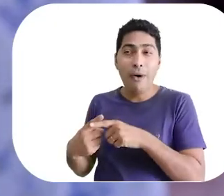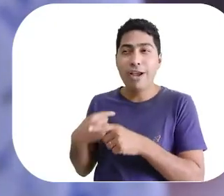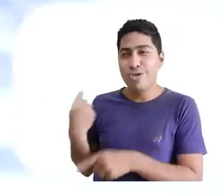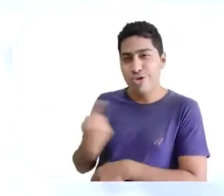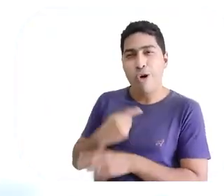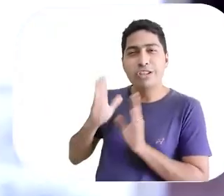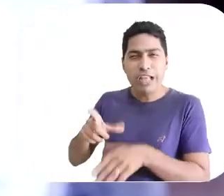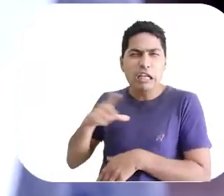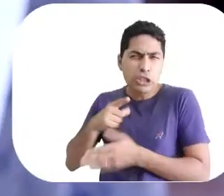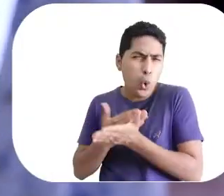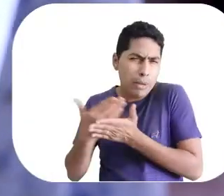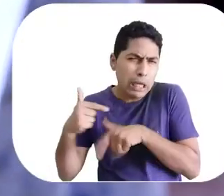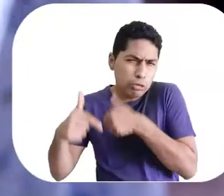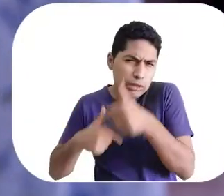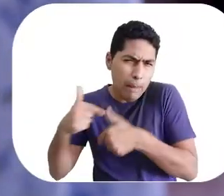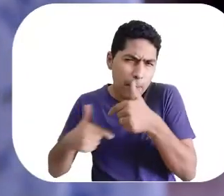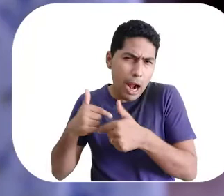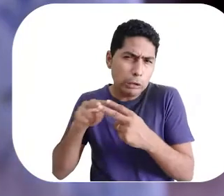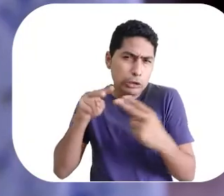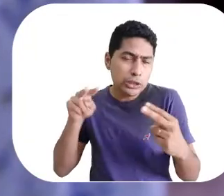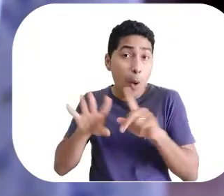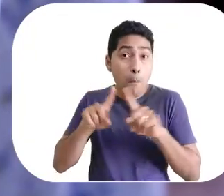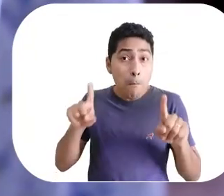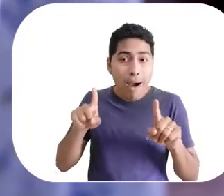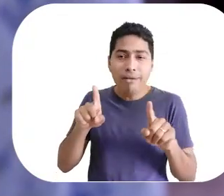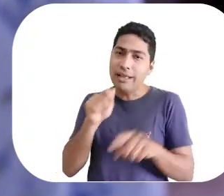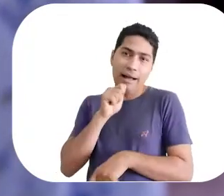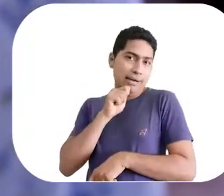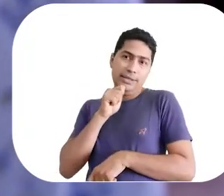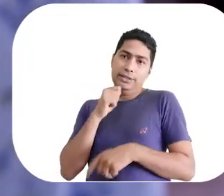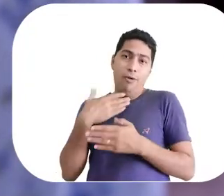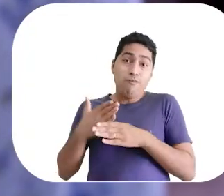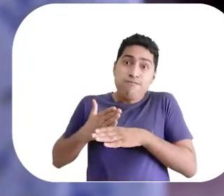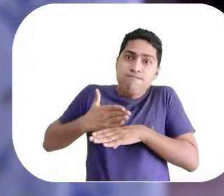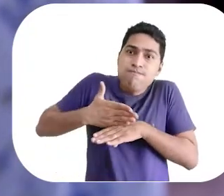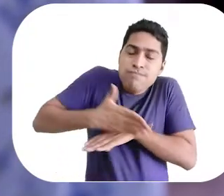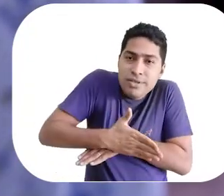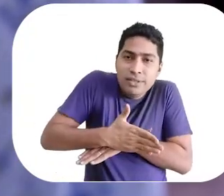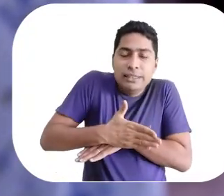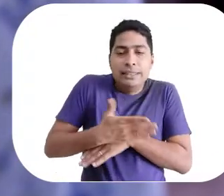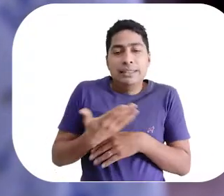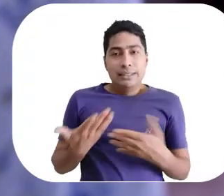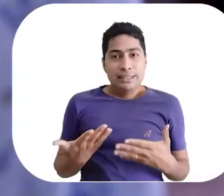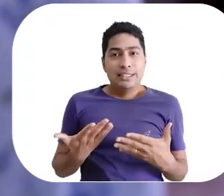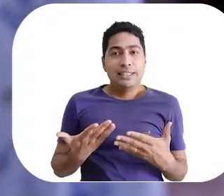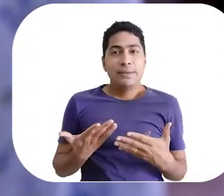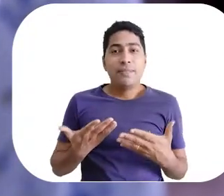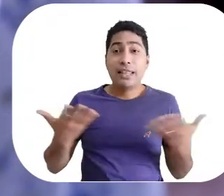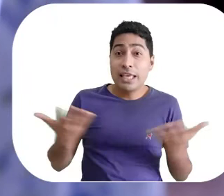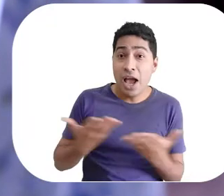pezinho no audiovisual, mas a gente ainda não tinha adentrado essa linguagem, né? E digamos que